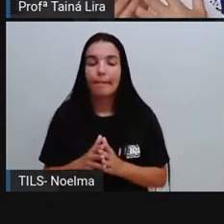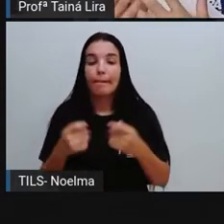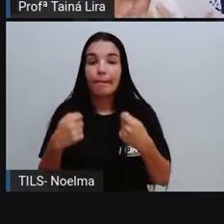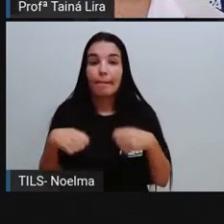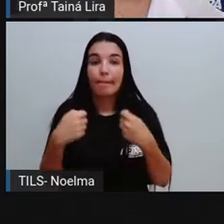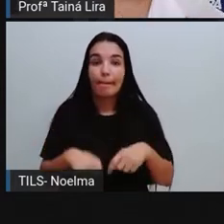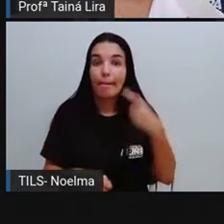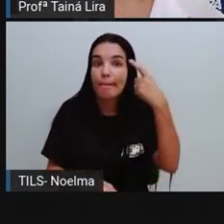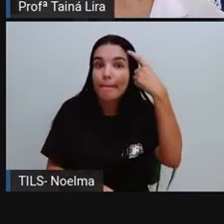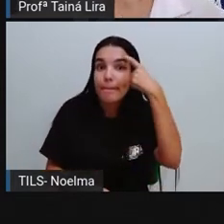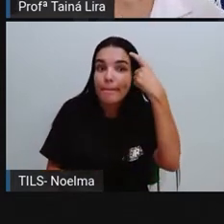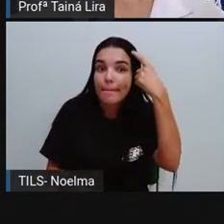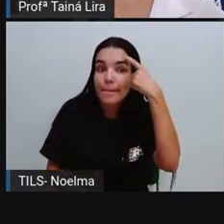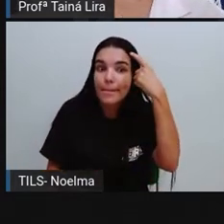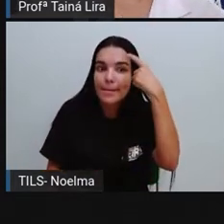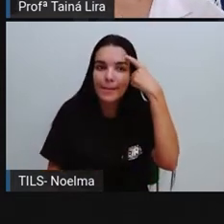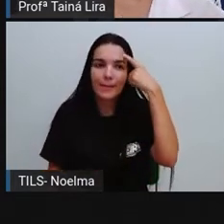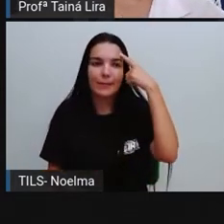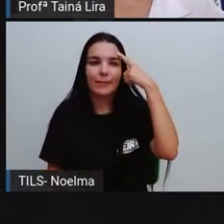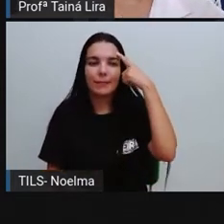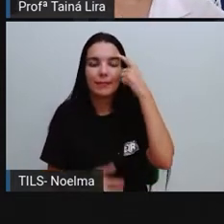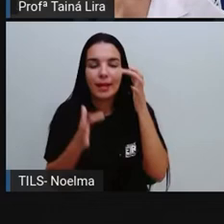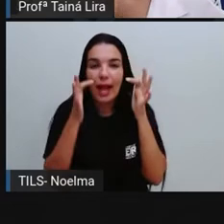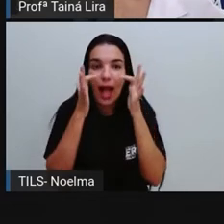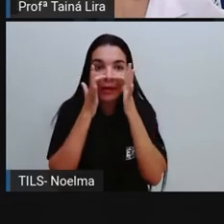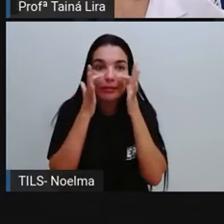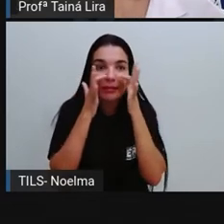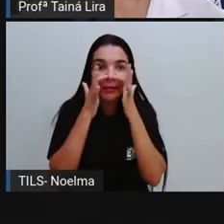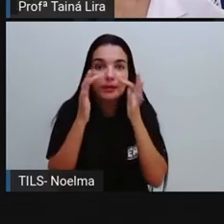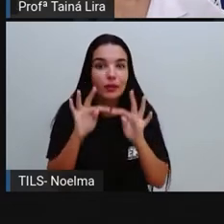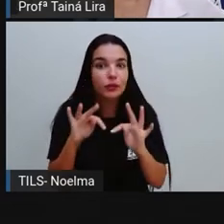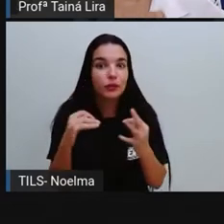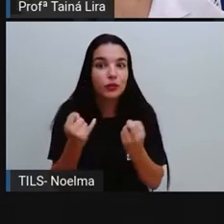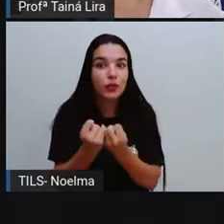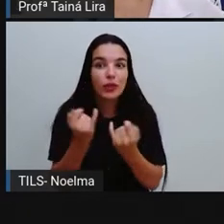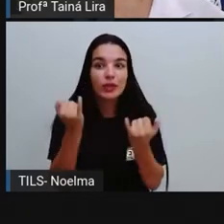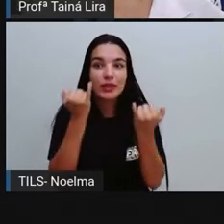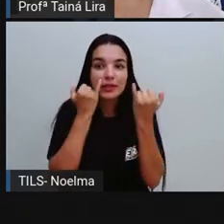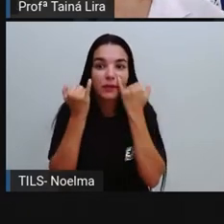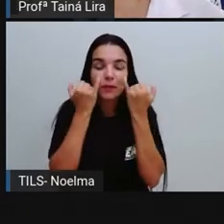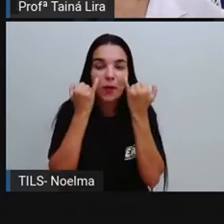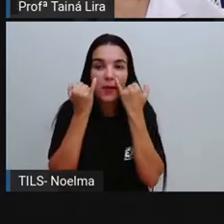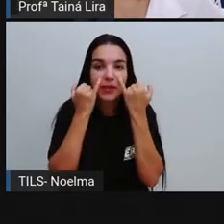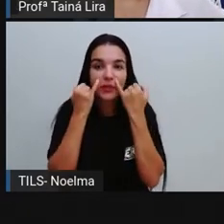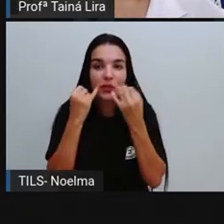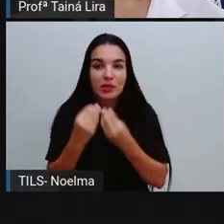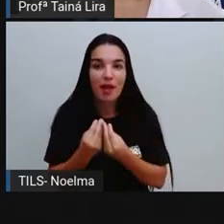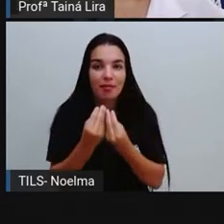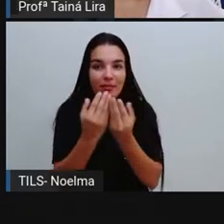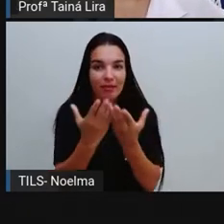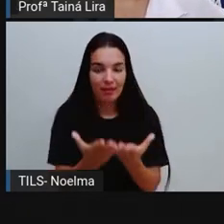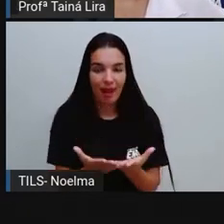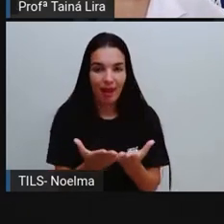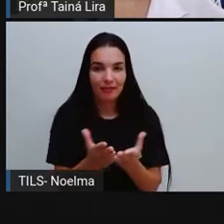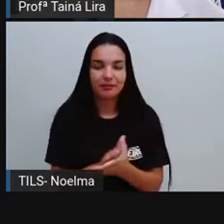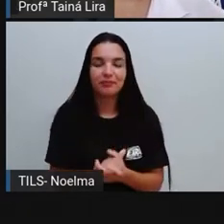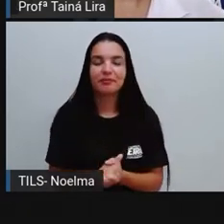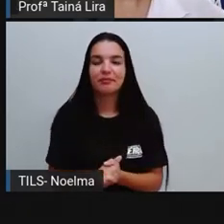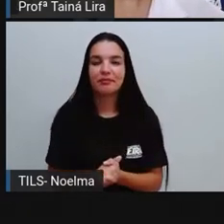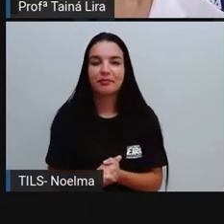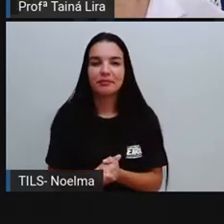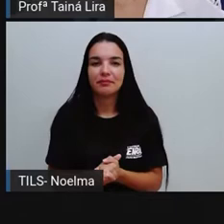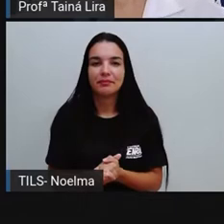gente precisa estar atento a todos os dados que esse probleminha traz,